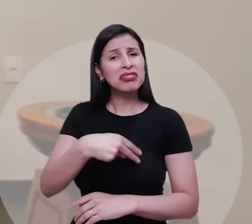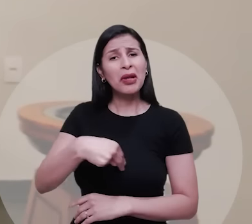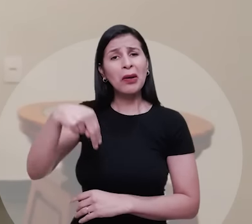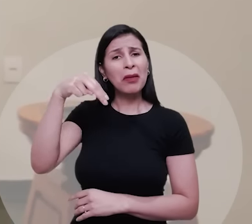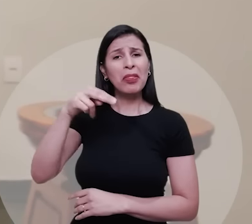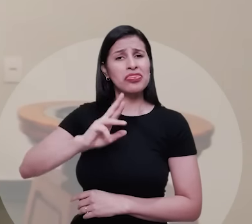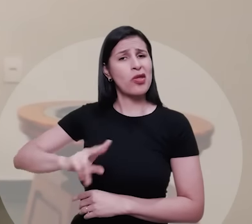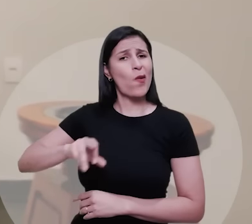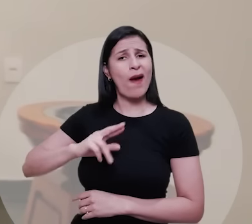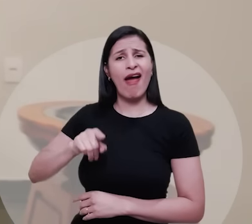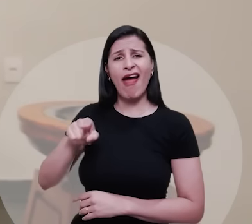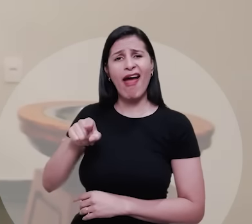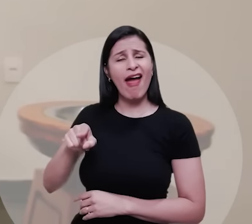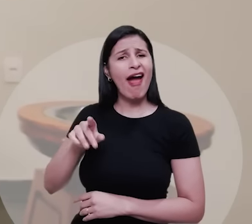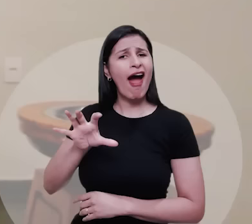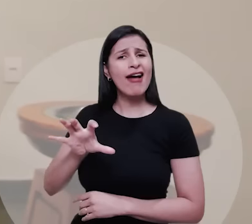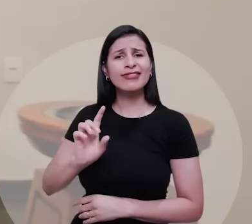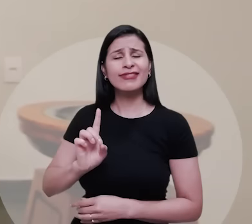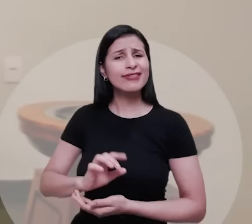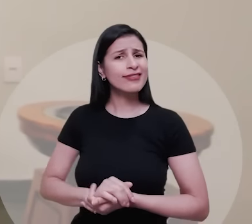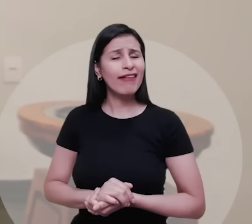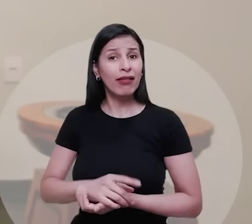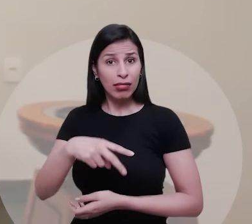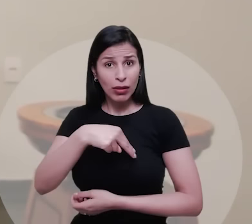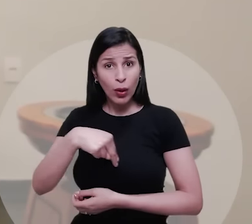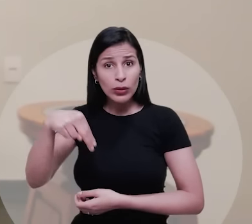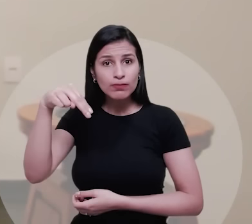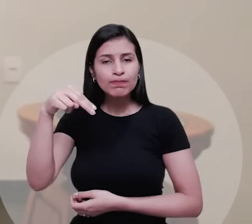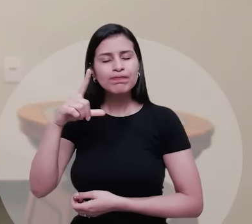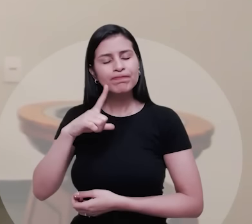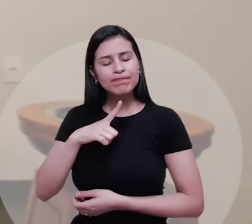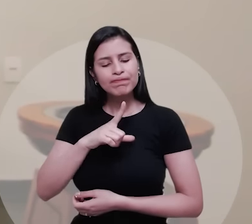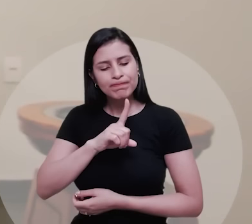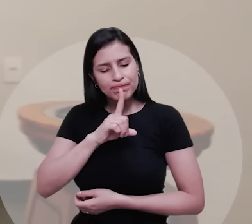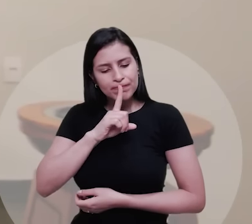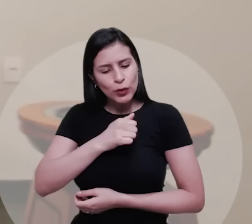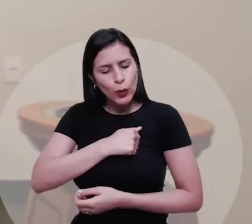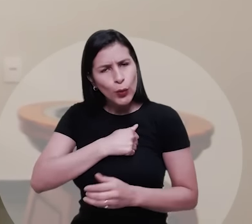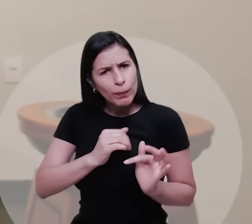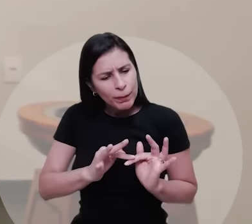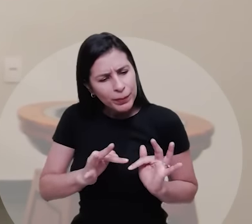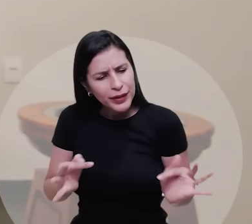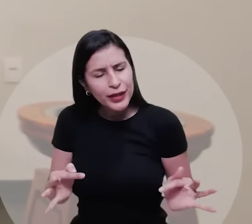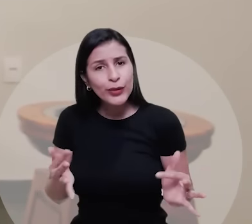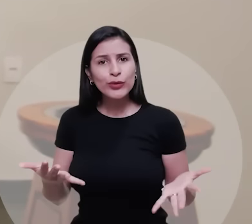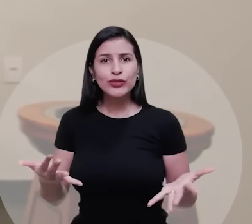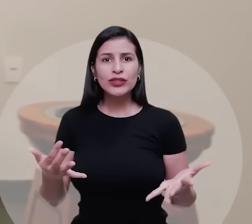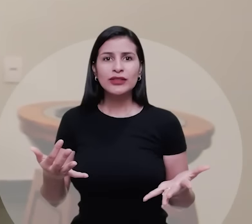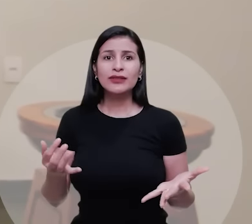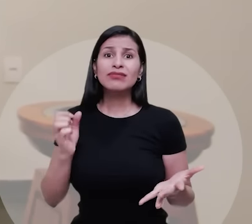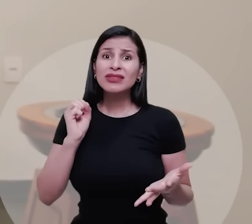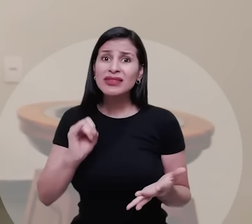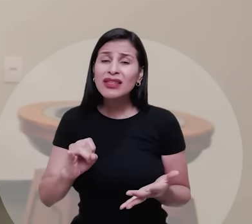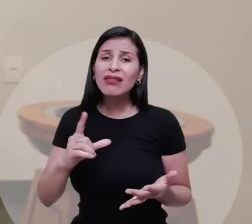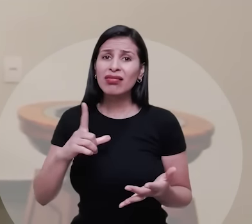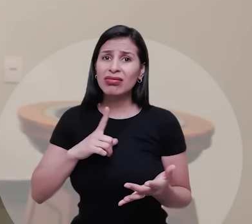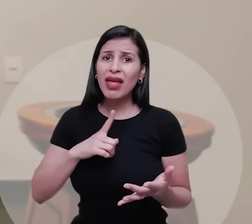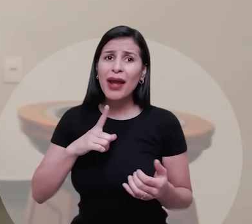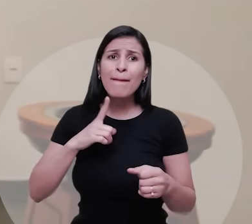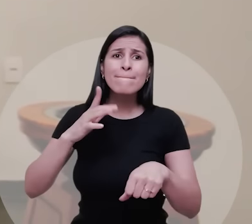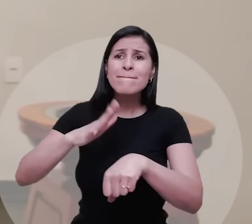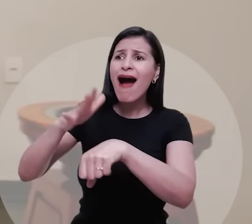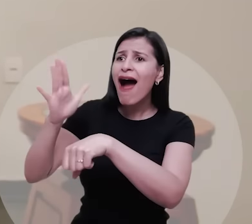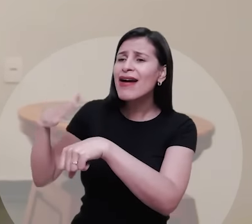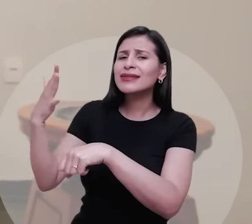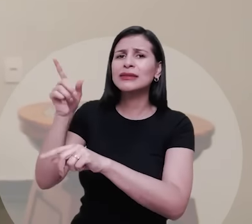assim. Nicodemos foi humilde. Se nós tivéssemos mais pessoas como Nicodemos, que buscam a